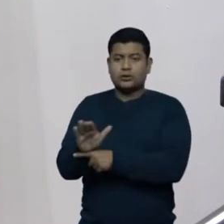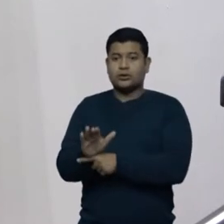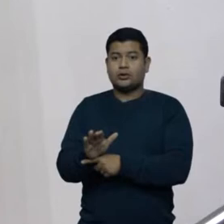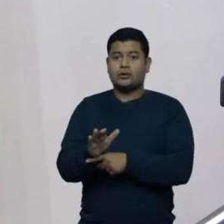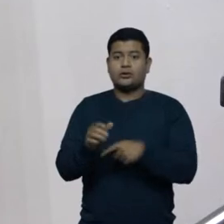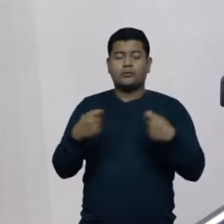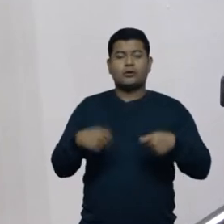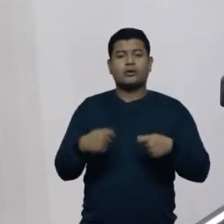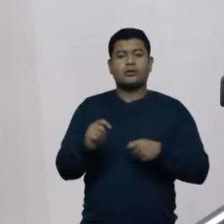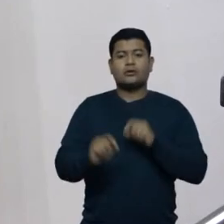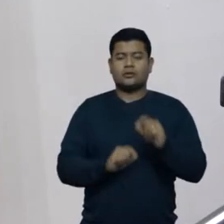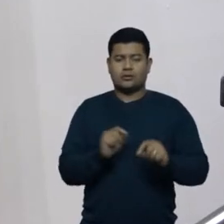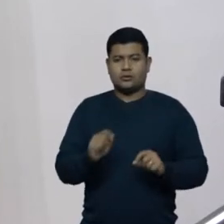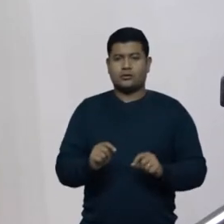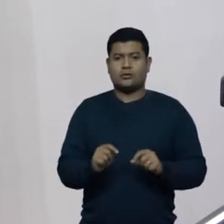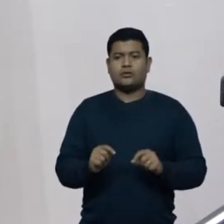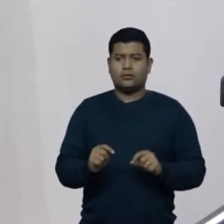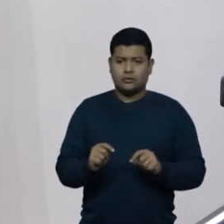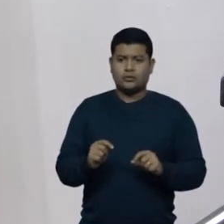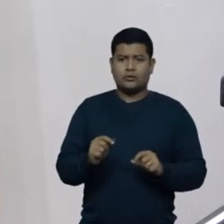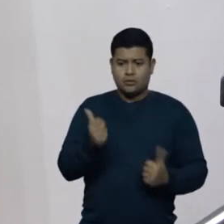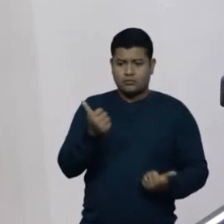dar esse apoio